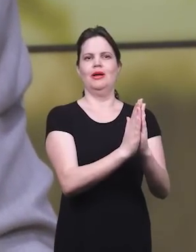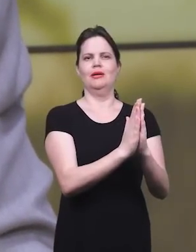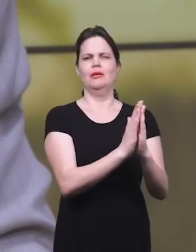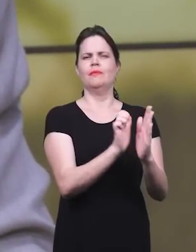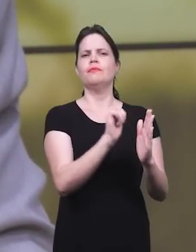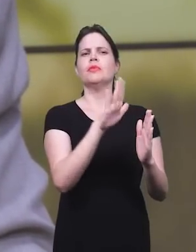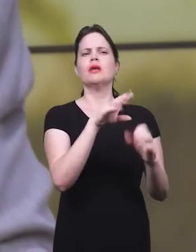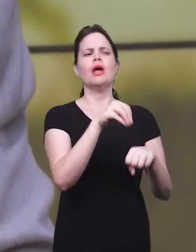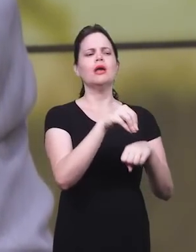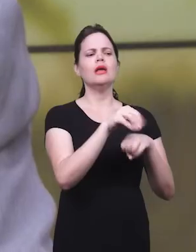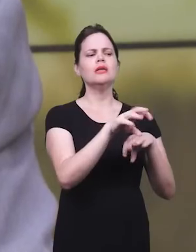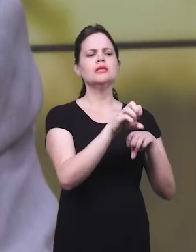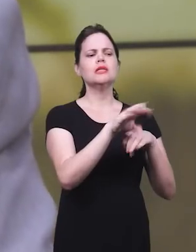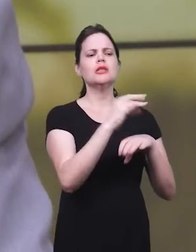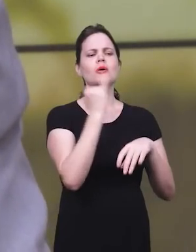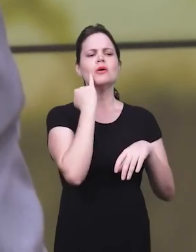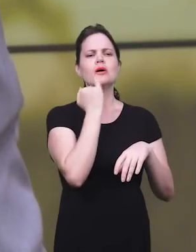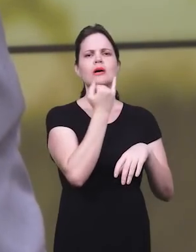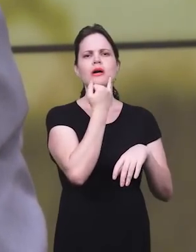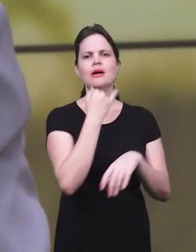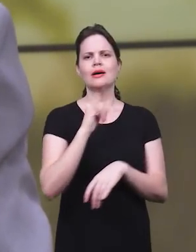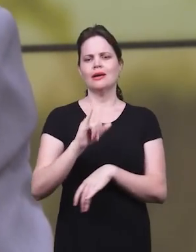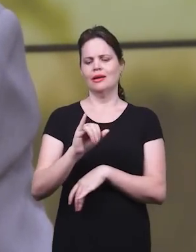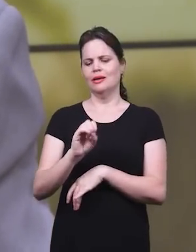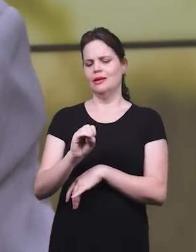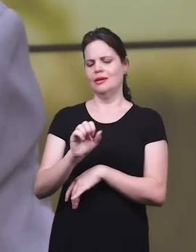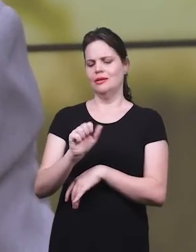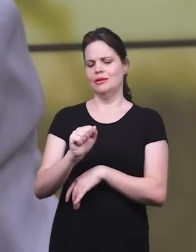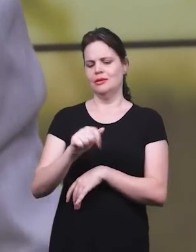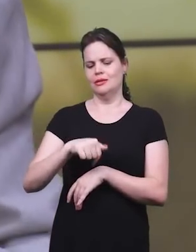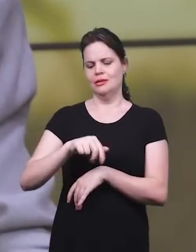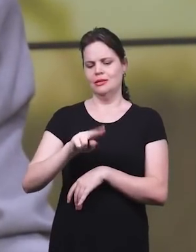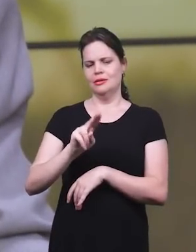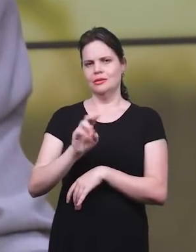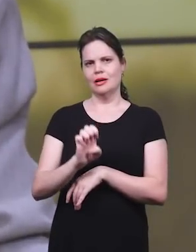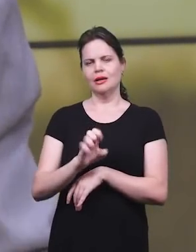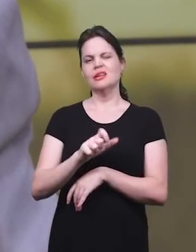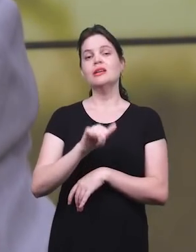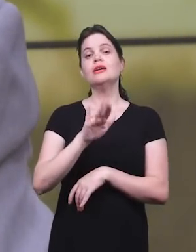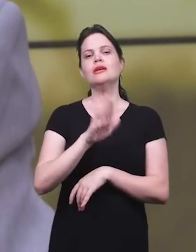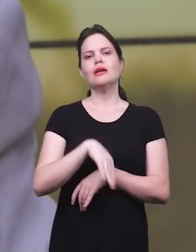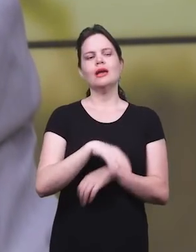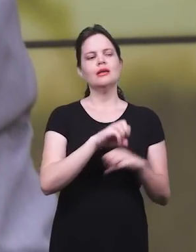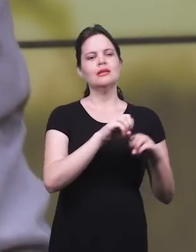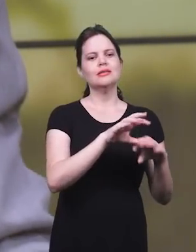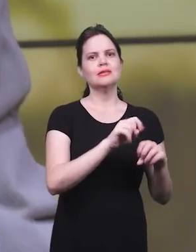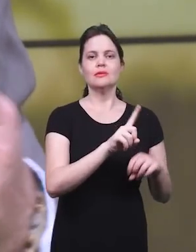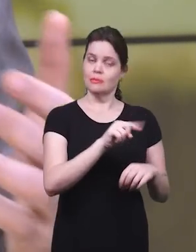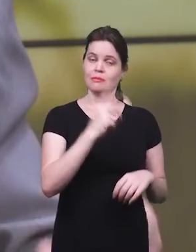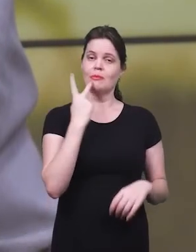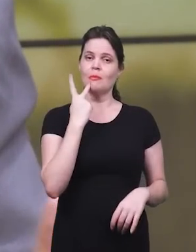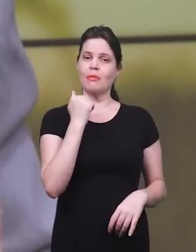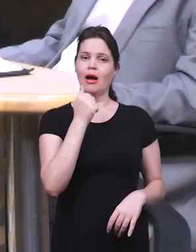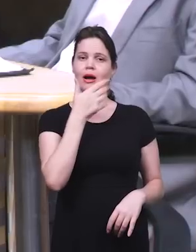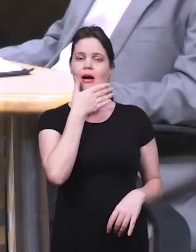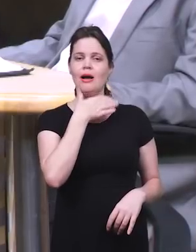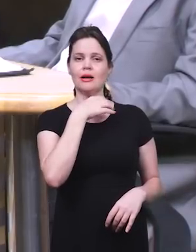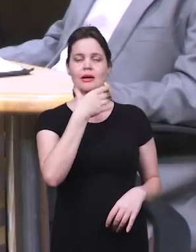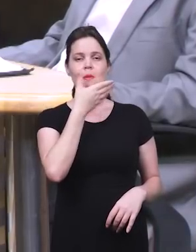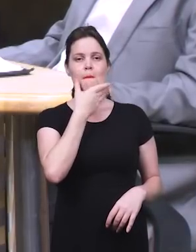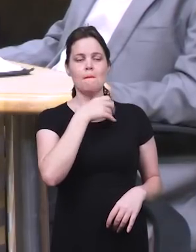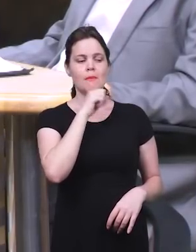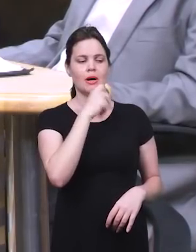foi que ensinou Isaac? Quem ensinou Isaac a fazer isso? Quem levou a viver a experiência dele? Isaac já era um homem